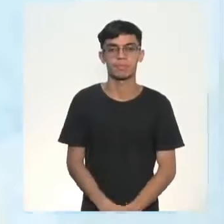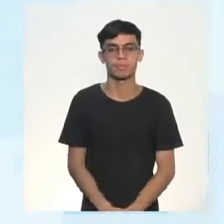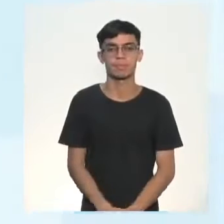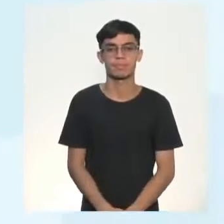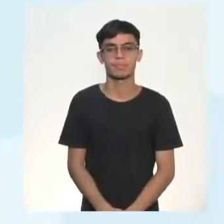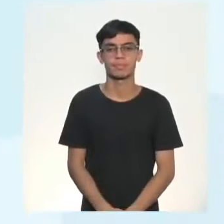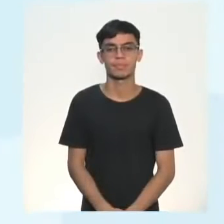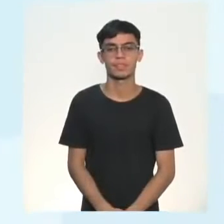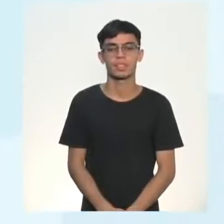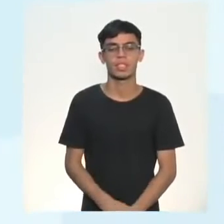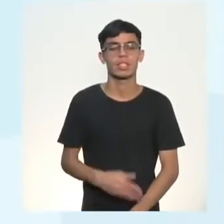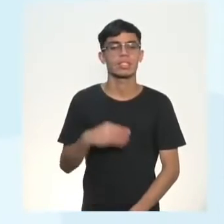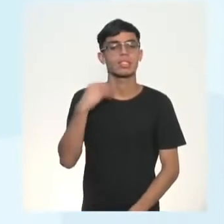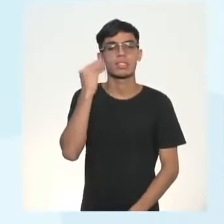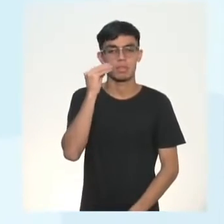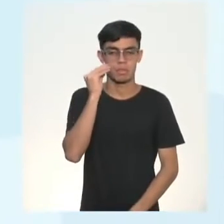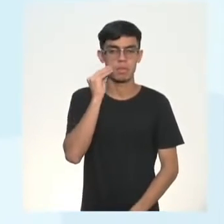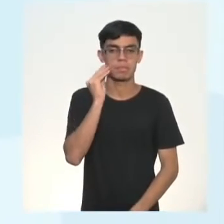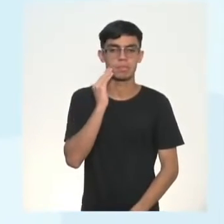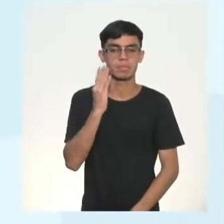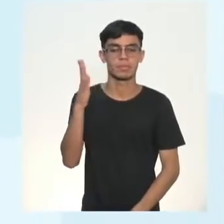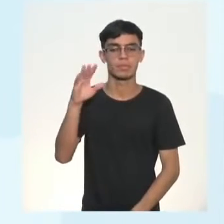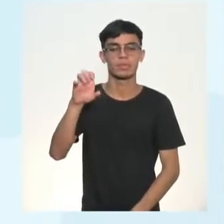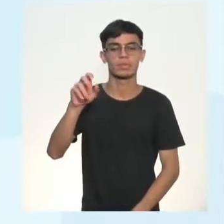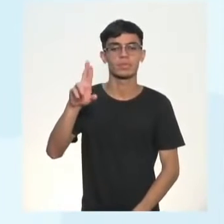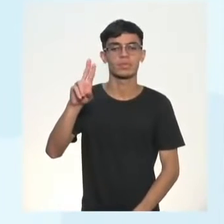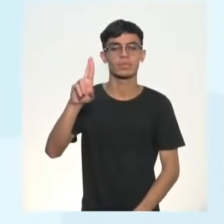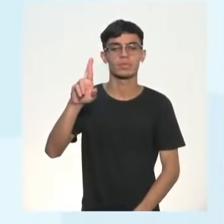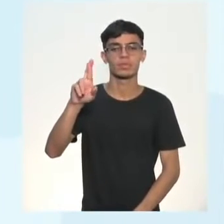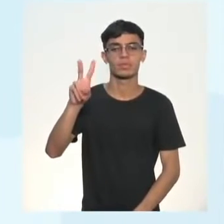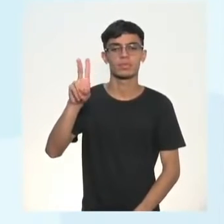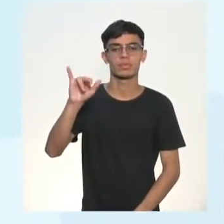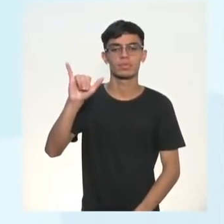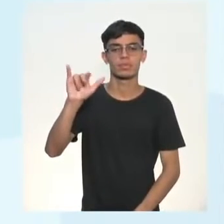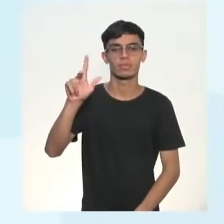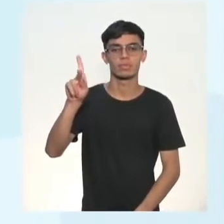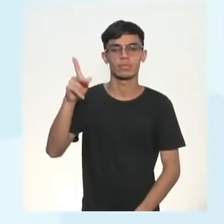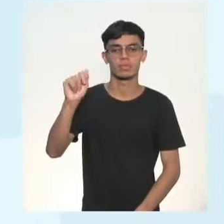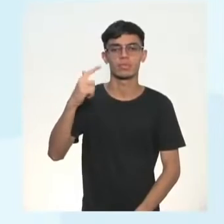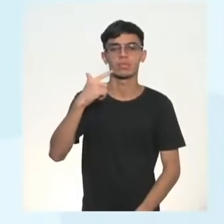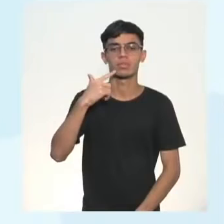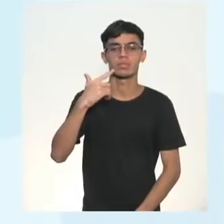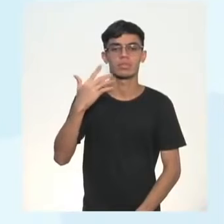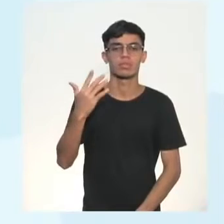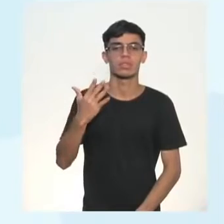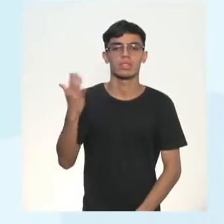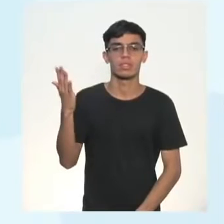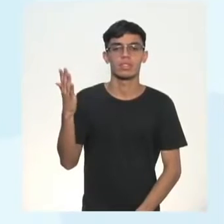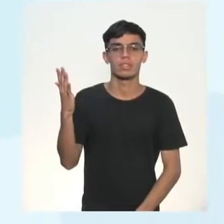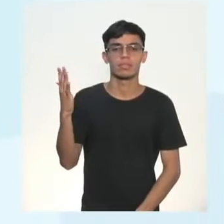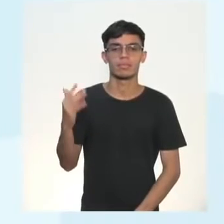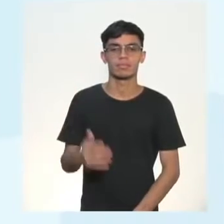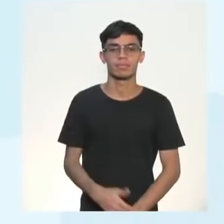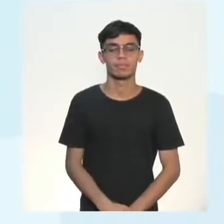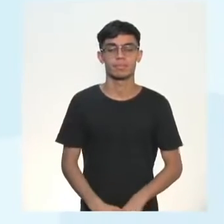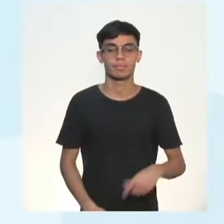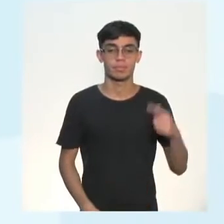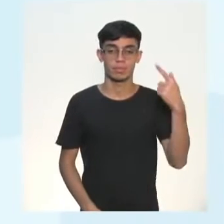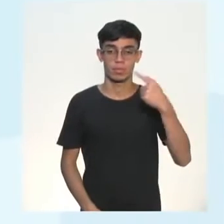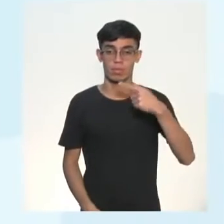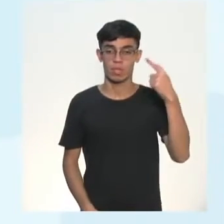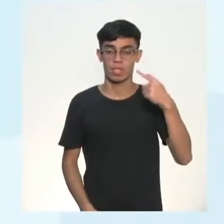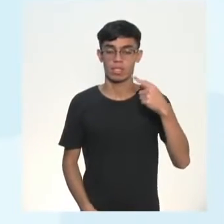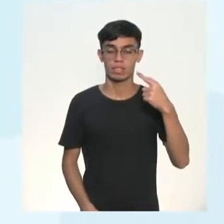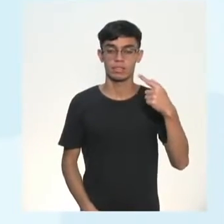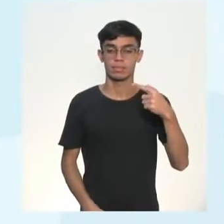ó, para testar a hipótese dele, ele pegou as ervilhazinhas, né, que bonitinha. E aí, ó, bom, a primeira coisa